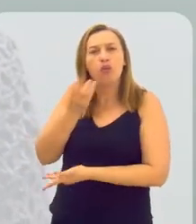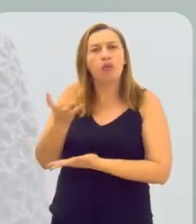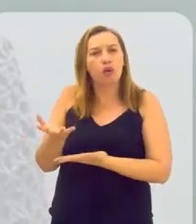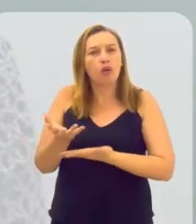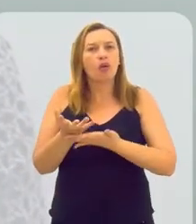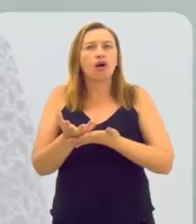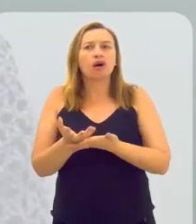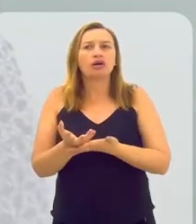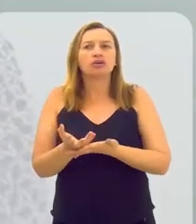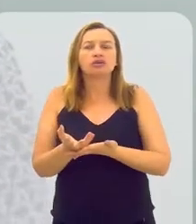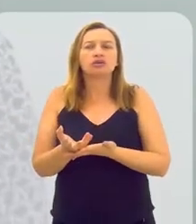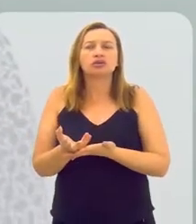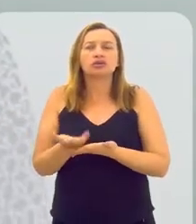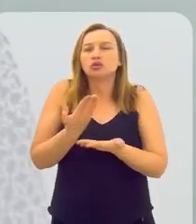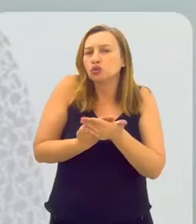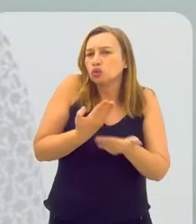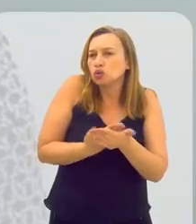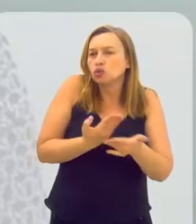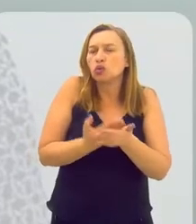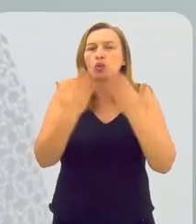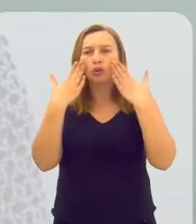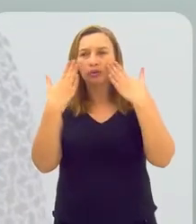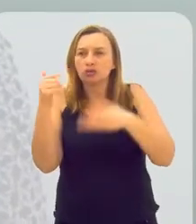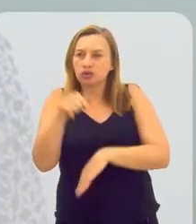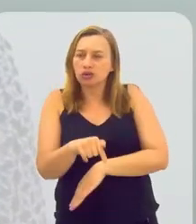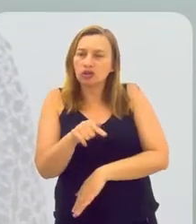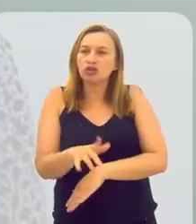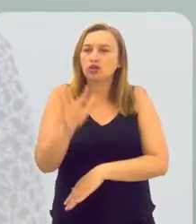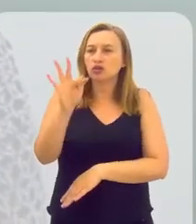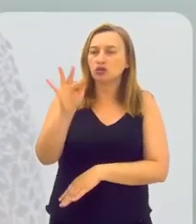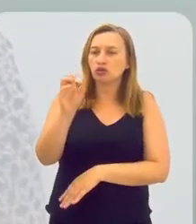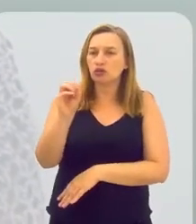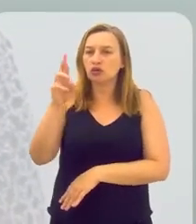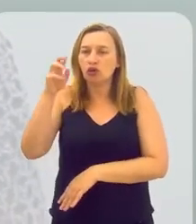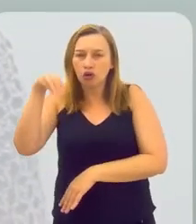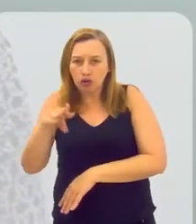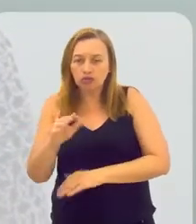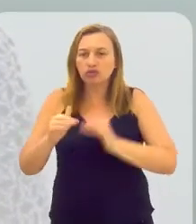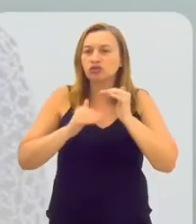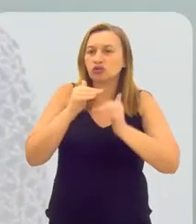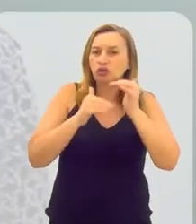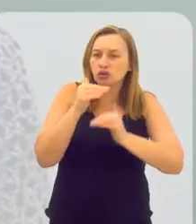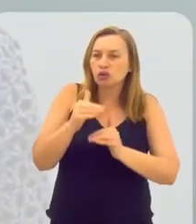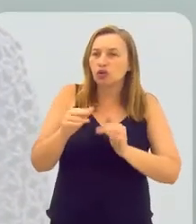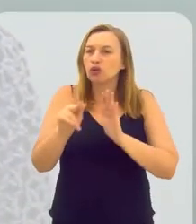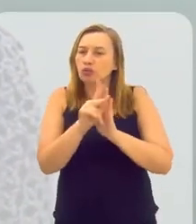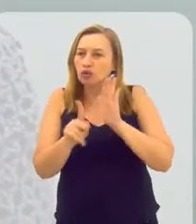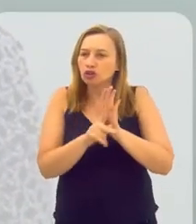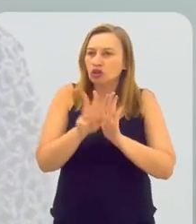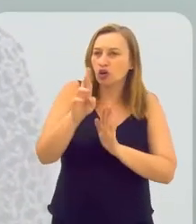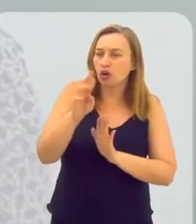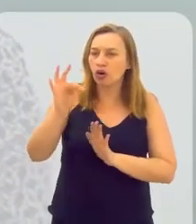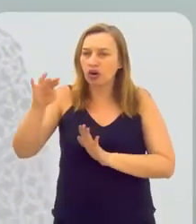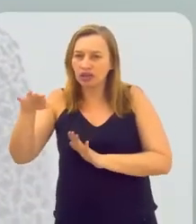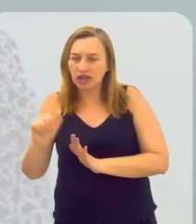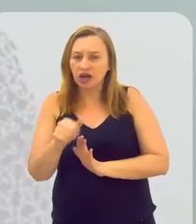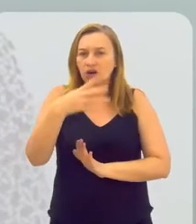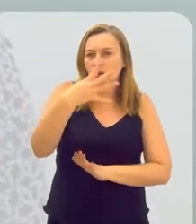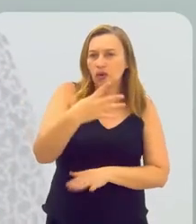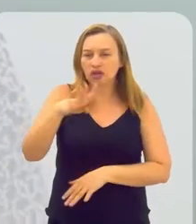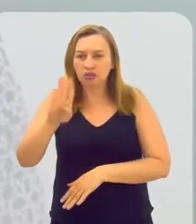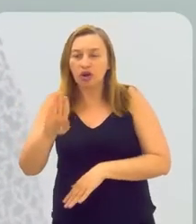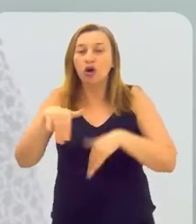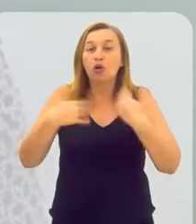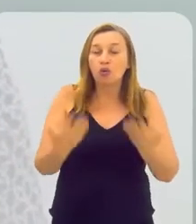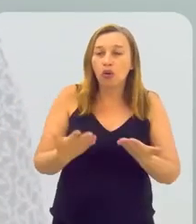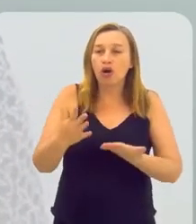e as oportunidades, né, se estudou e se apresentou aqui no Fórum de Desenvolvimento o projeto da Rota